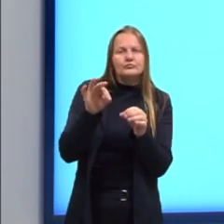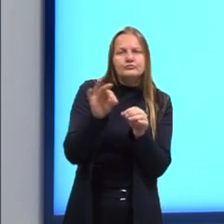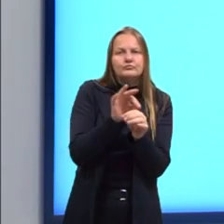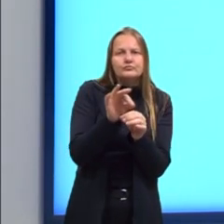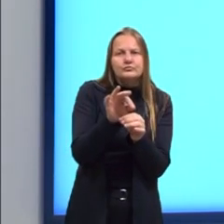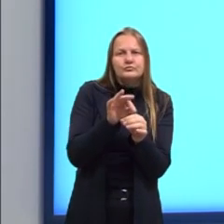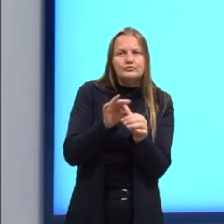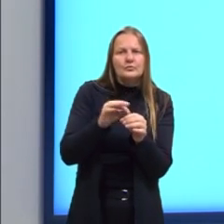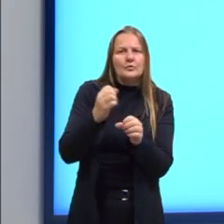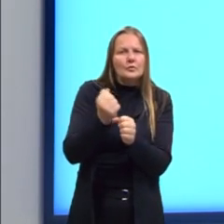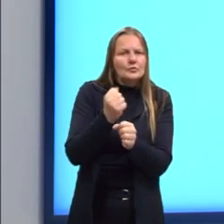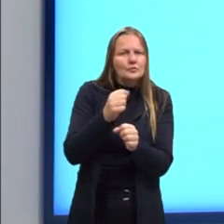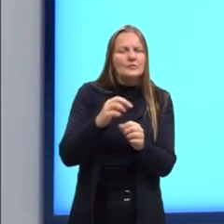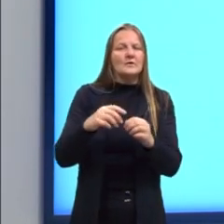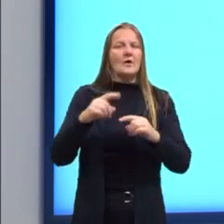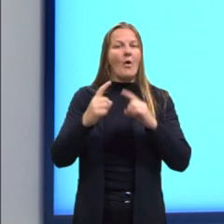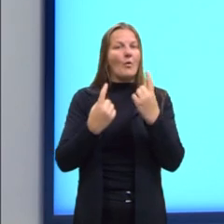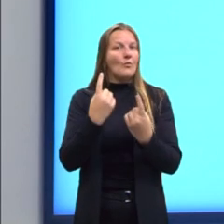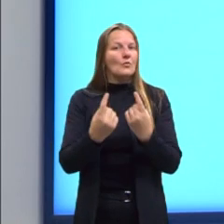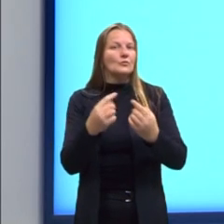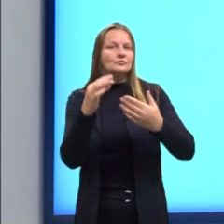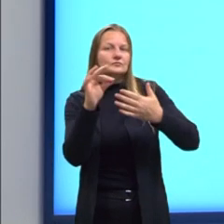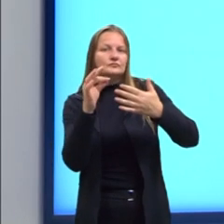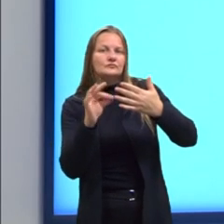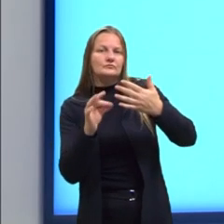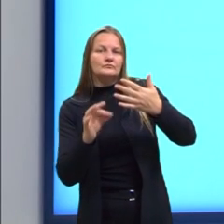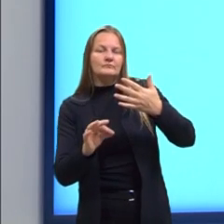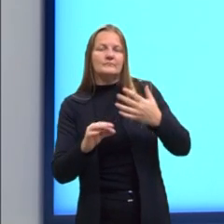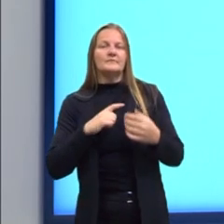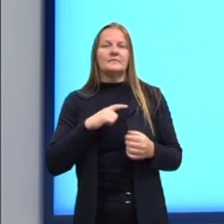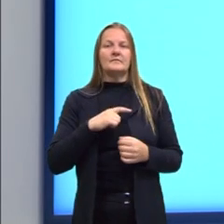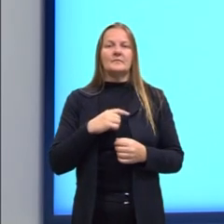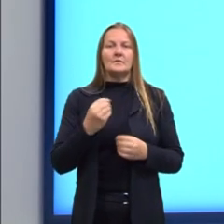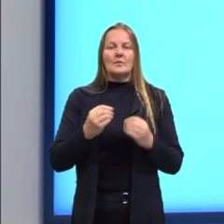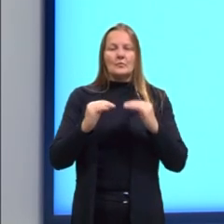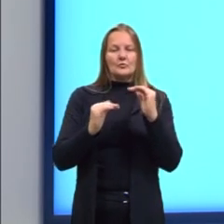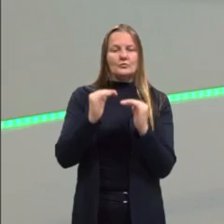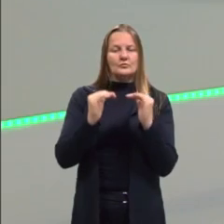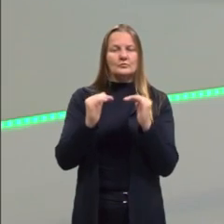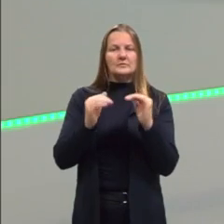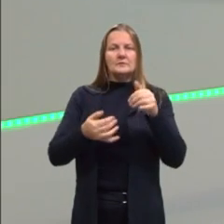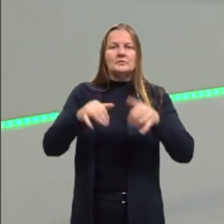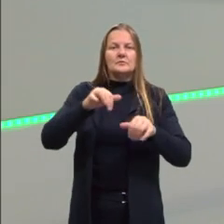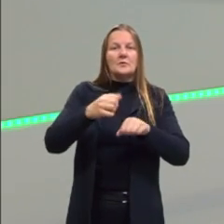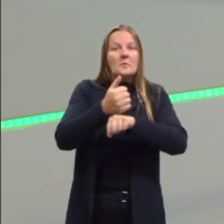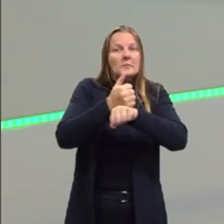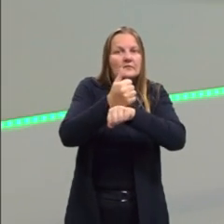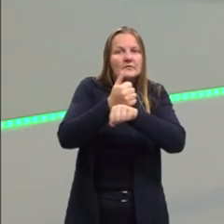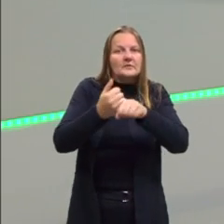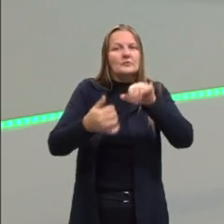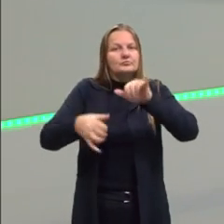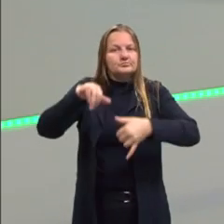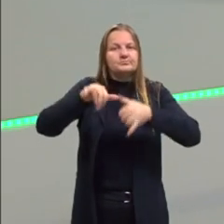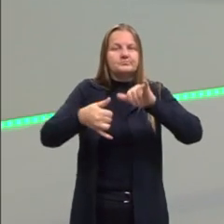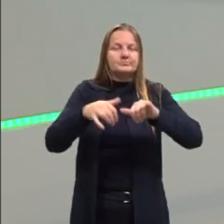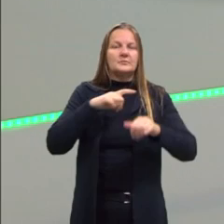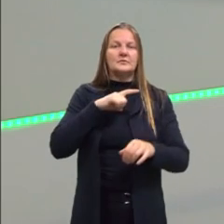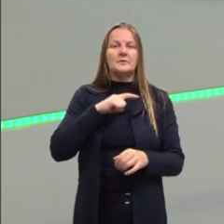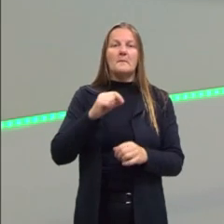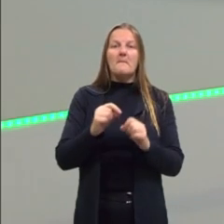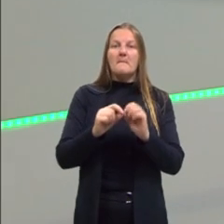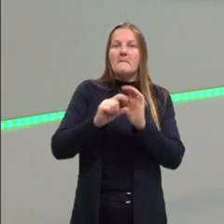né feitas fatores que afetam esse estado de Equilíbrio e consequentemente vai obter